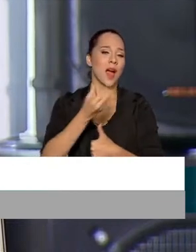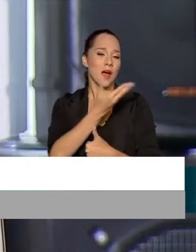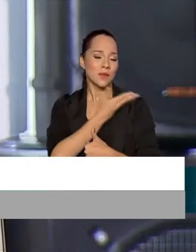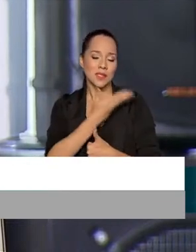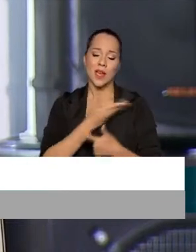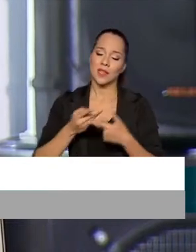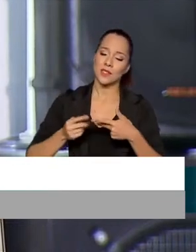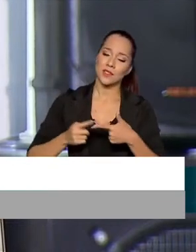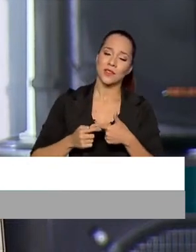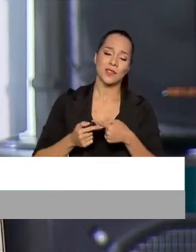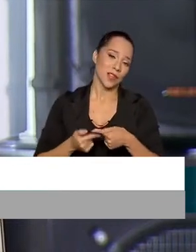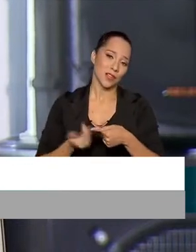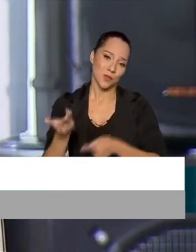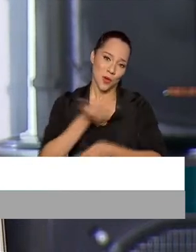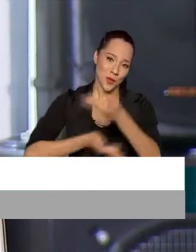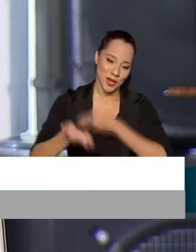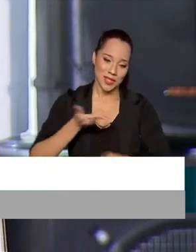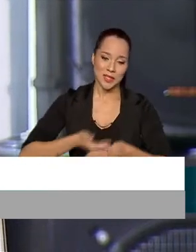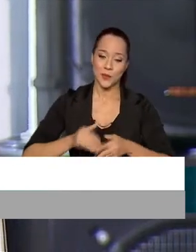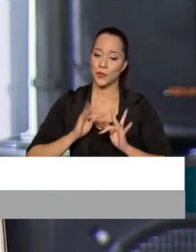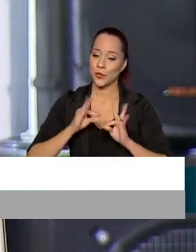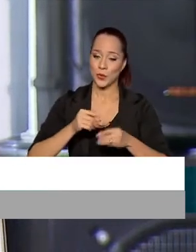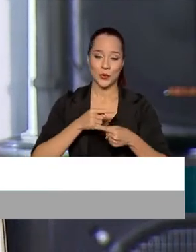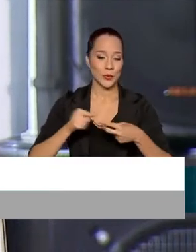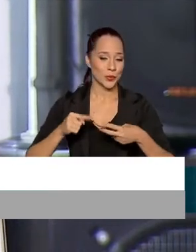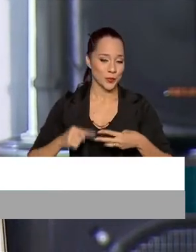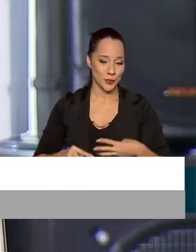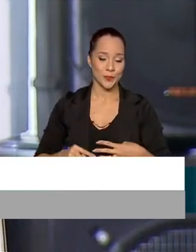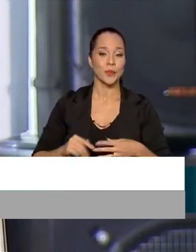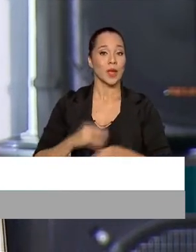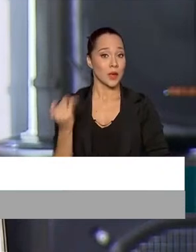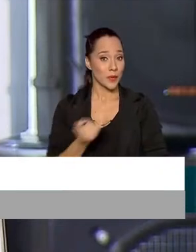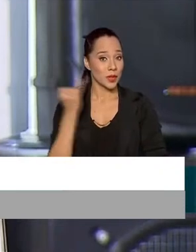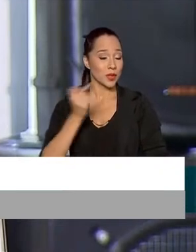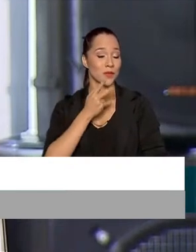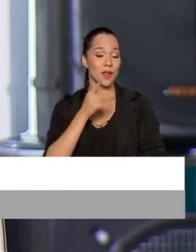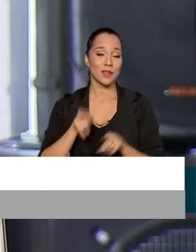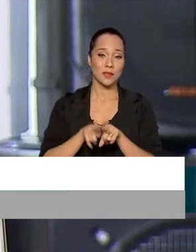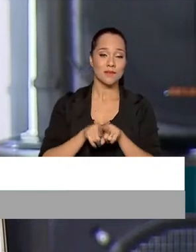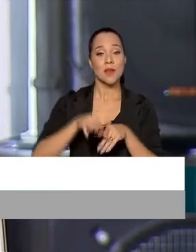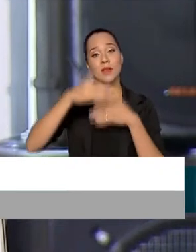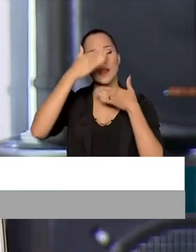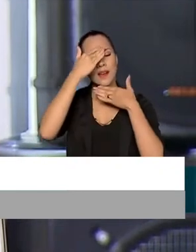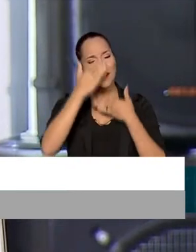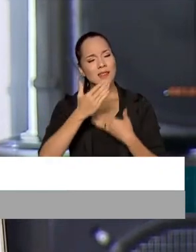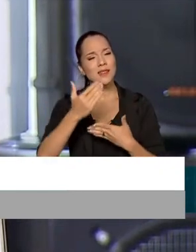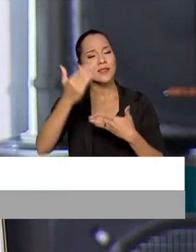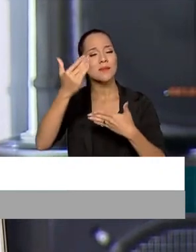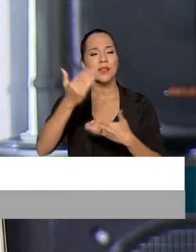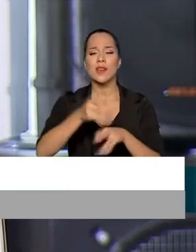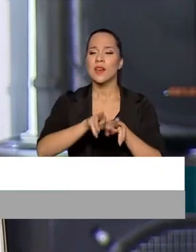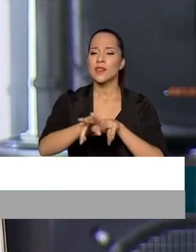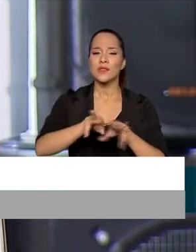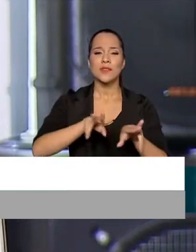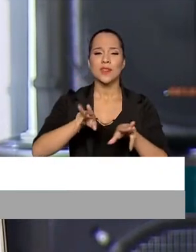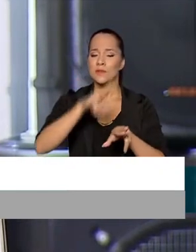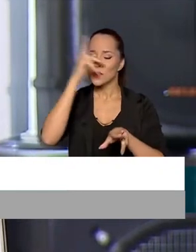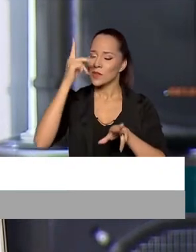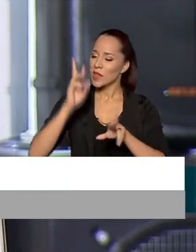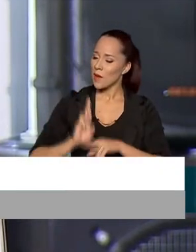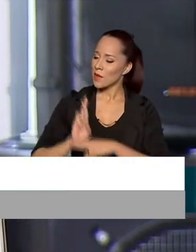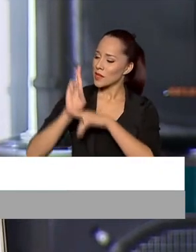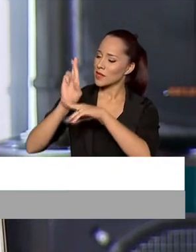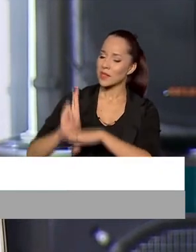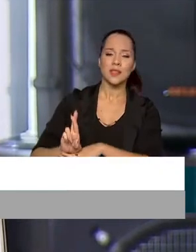e cooperação. É importante ressaltar também os meus profundos agradecimentos aos diversos representantes